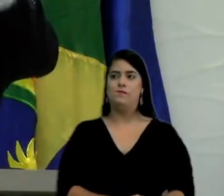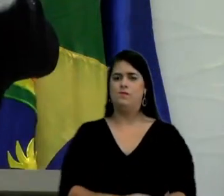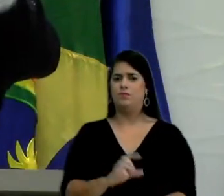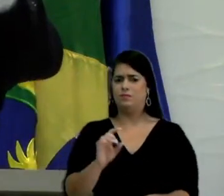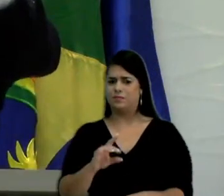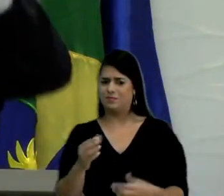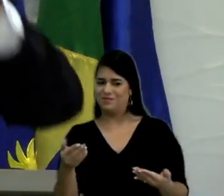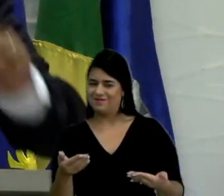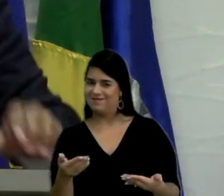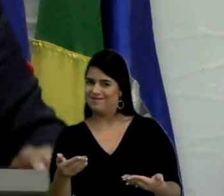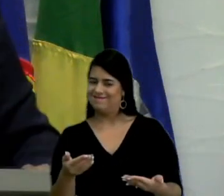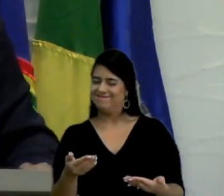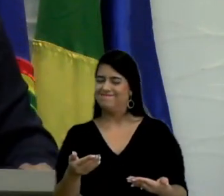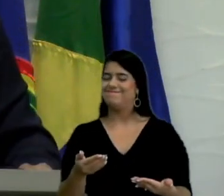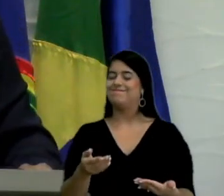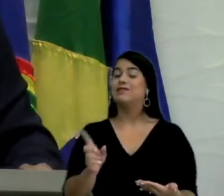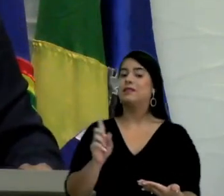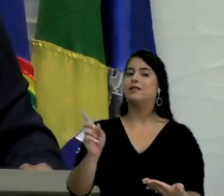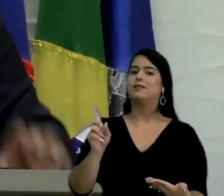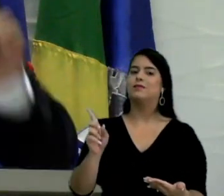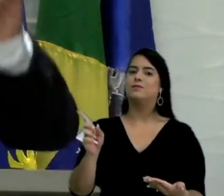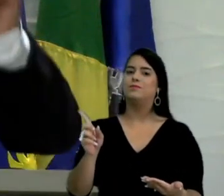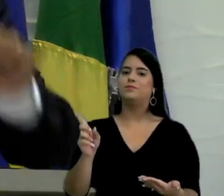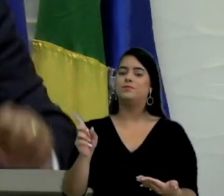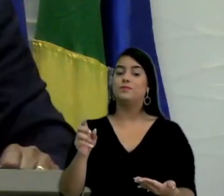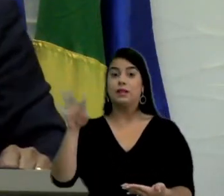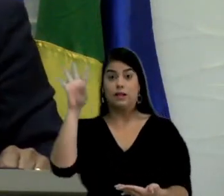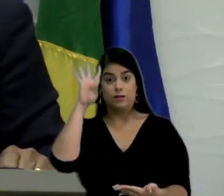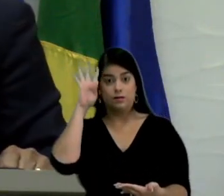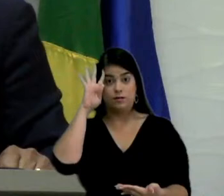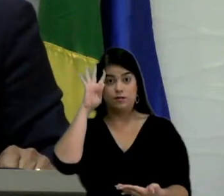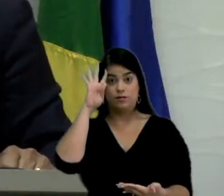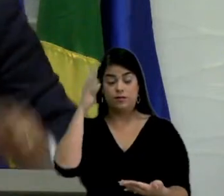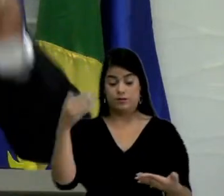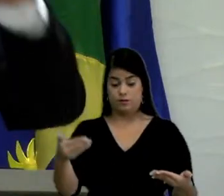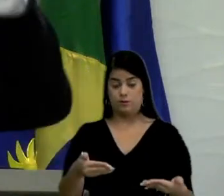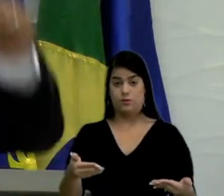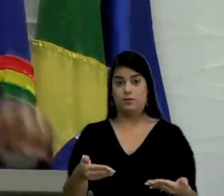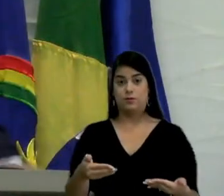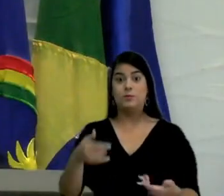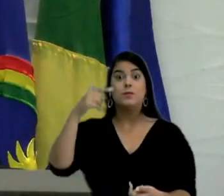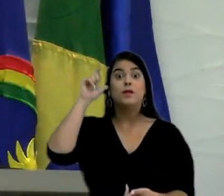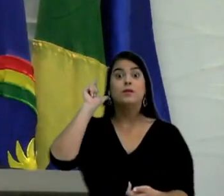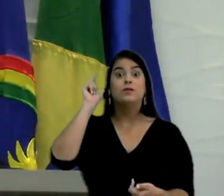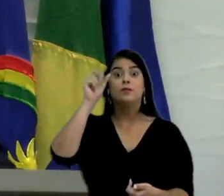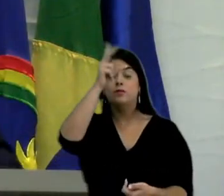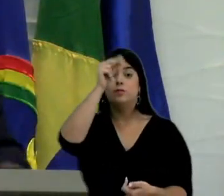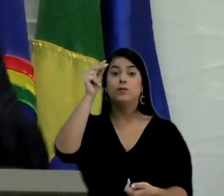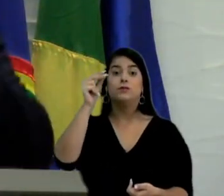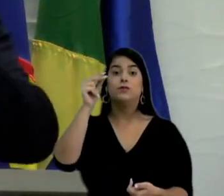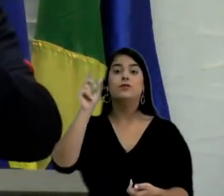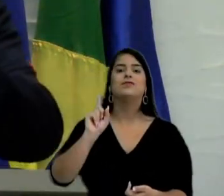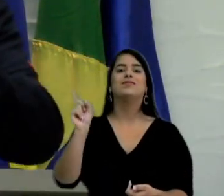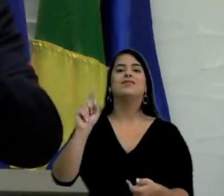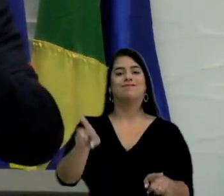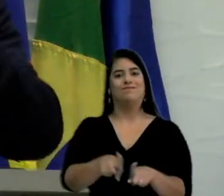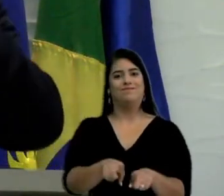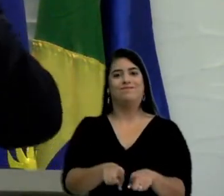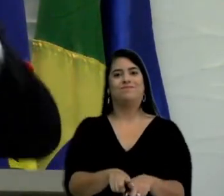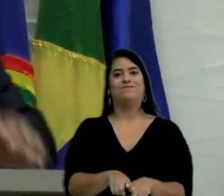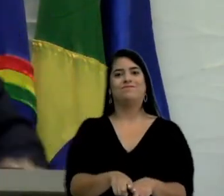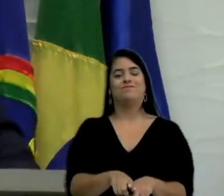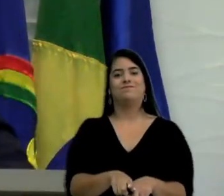dia de hoje que o prefeito tá lá hoje é quarta-feira no dia de ontem o prefeito tava lá na